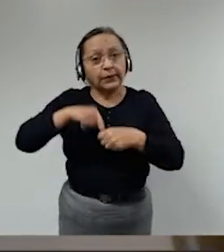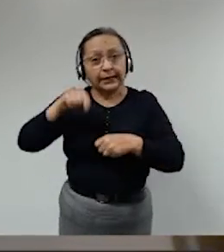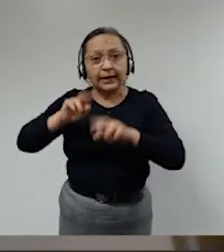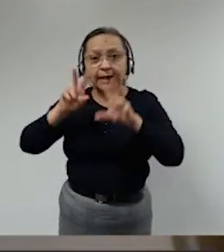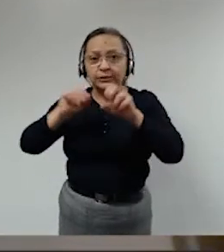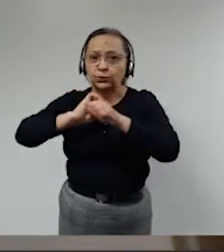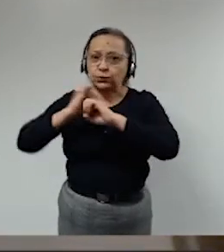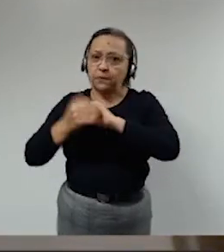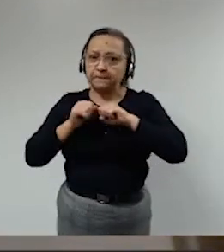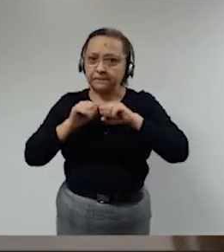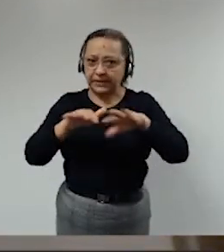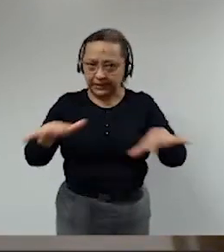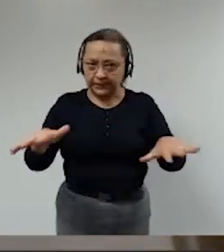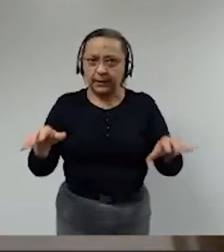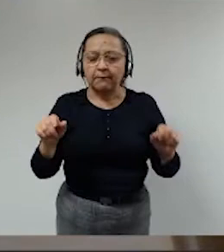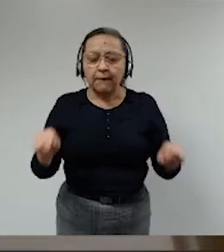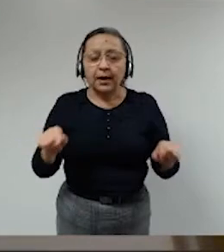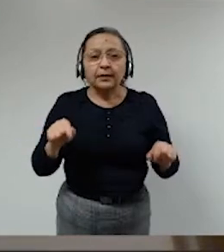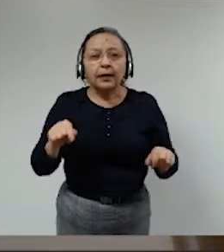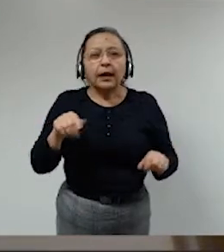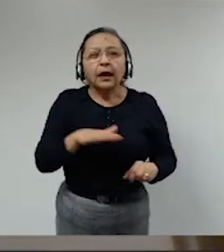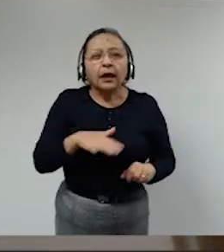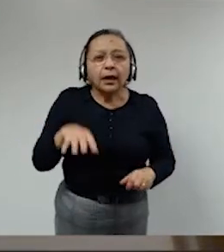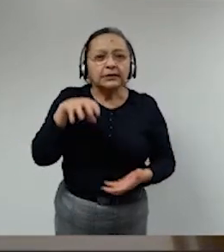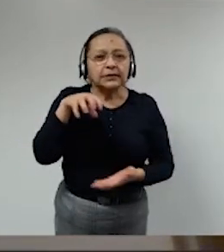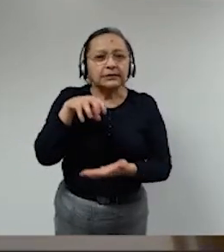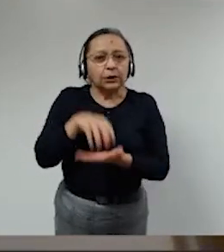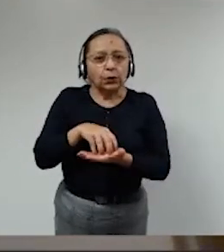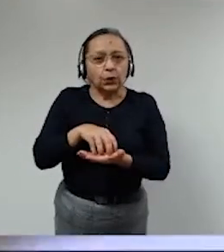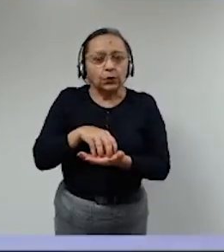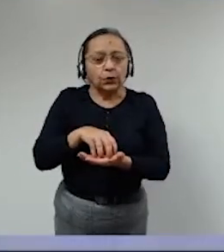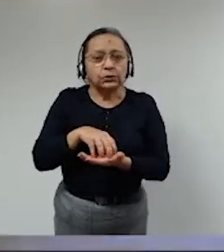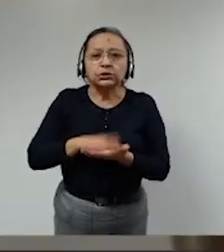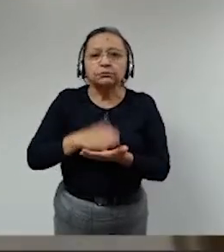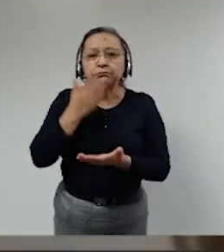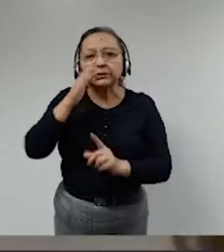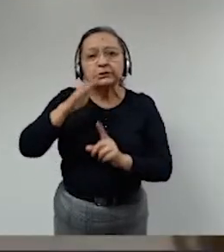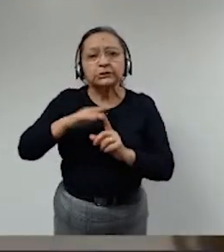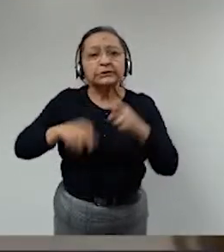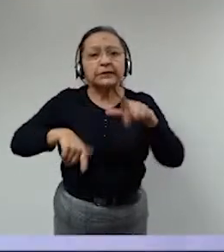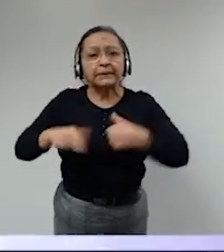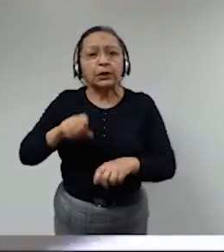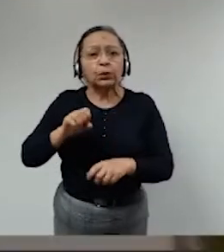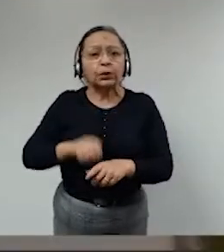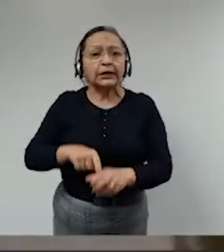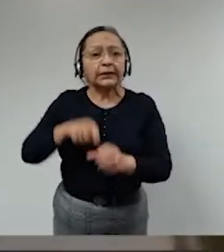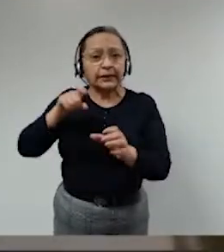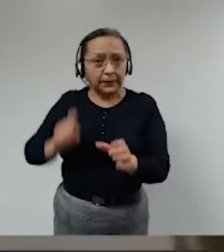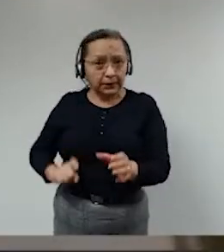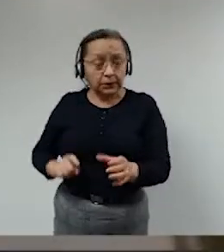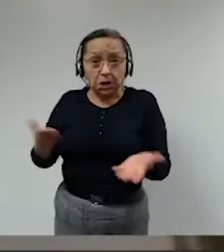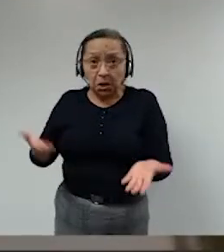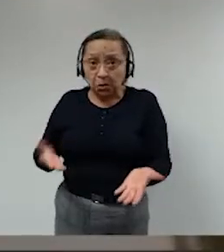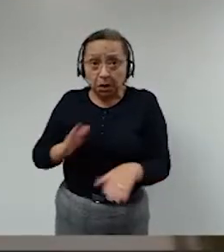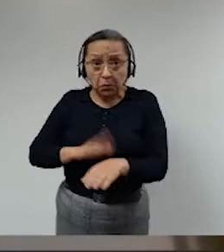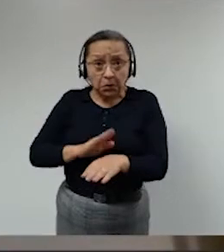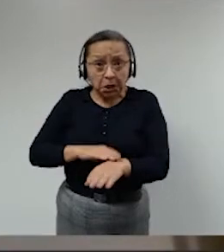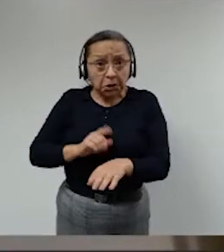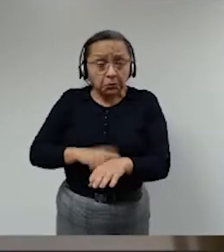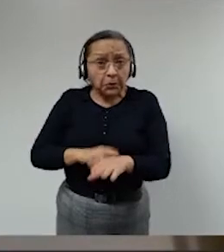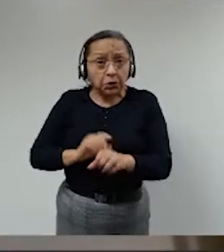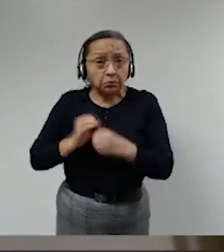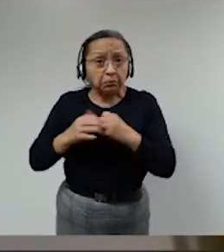Mas esse setor de produção independente, ele está paralisado com a pandemia hoje, né? Porque não dá para